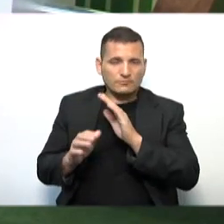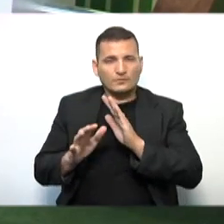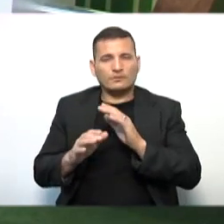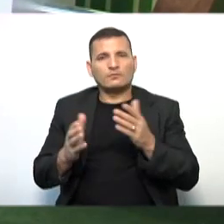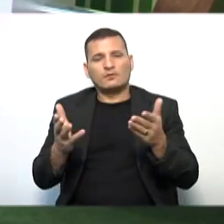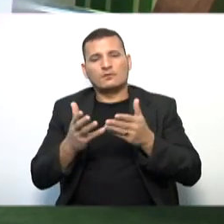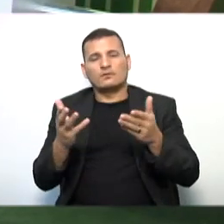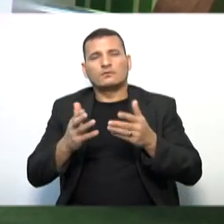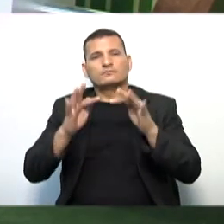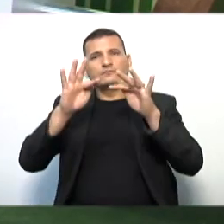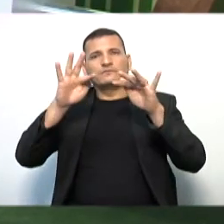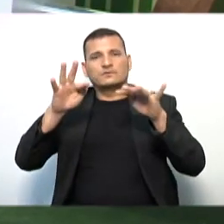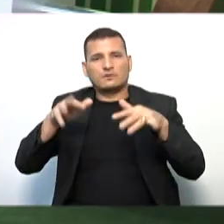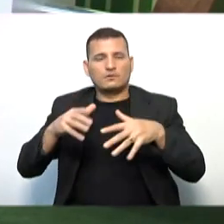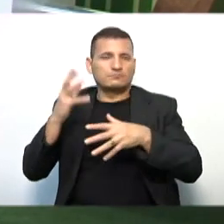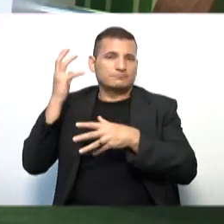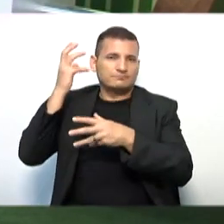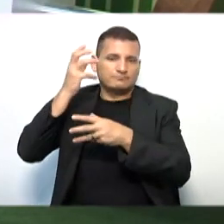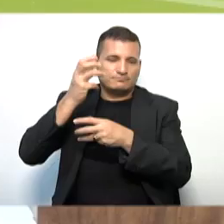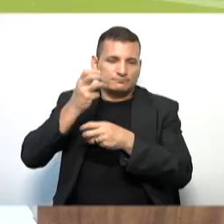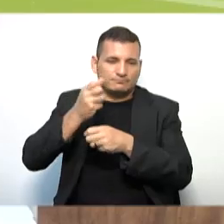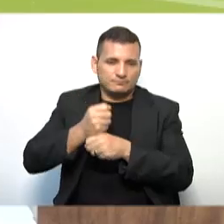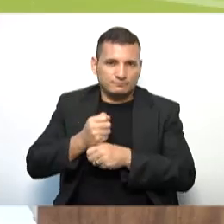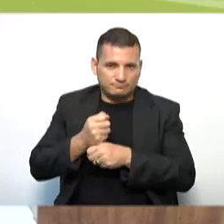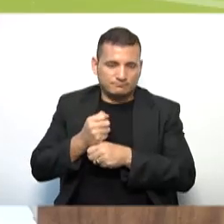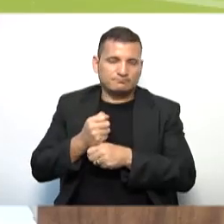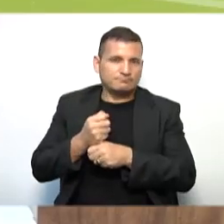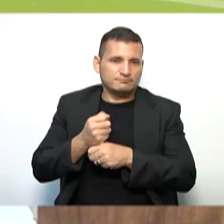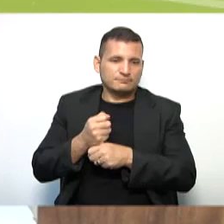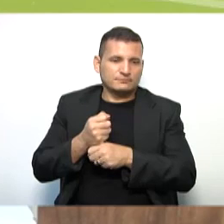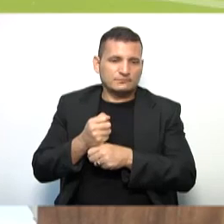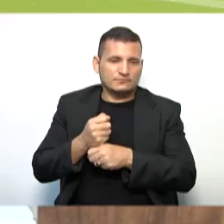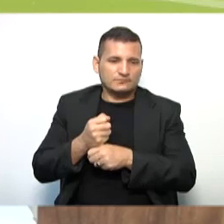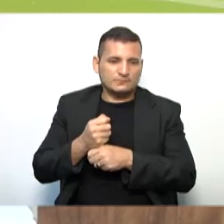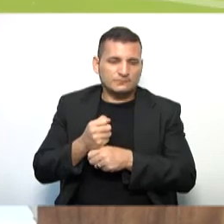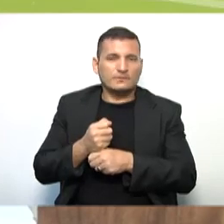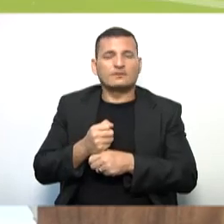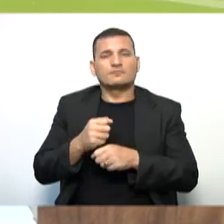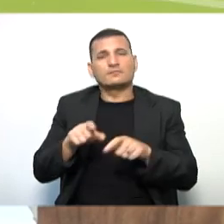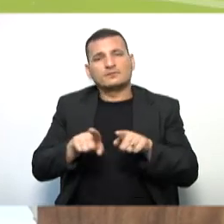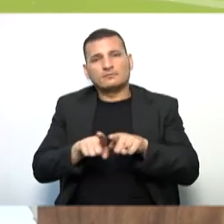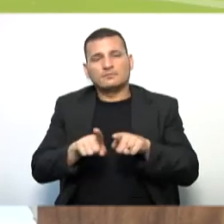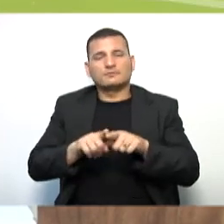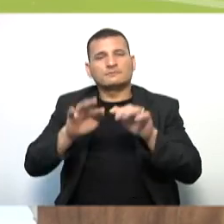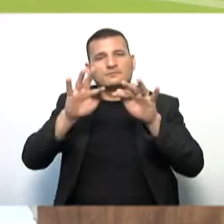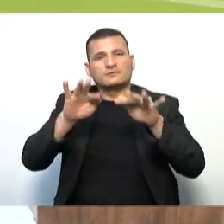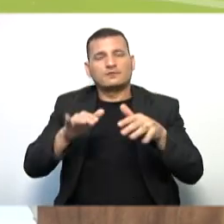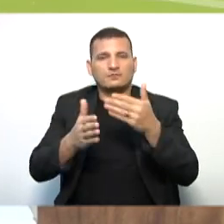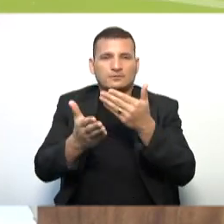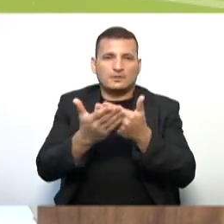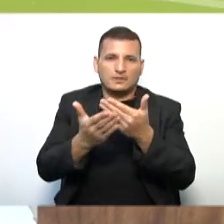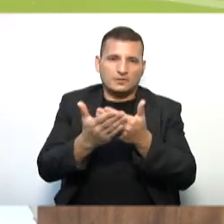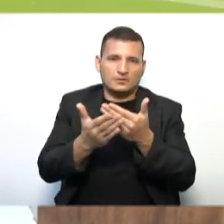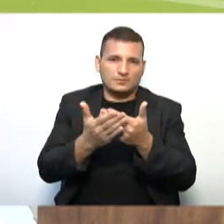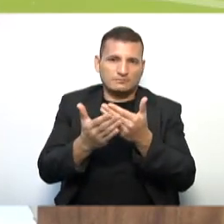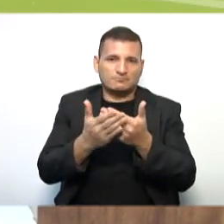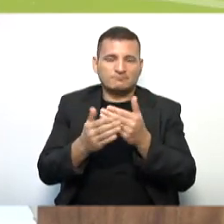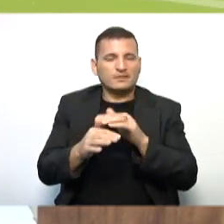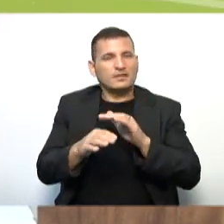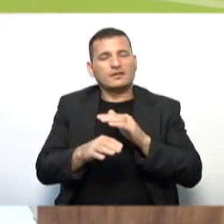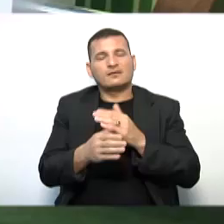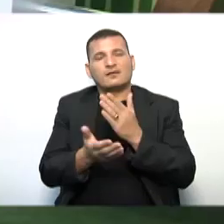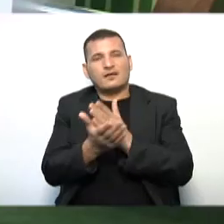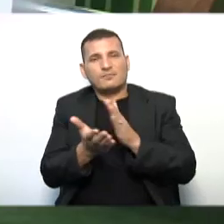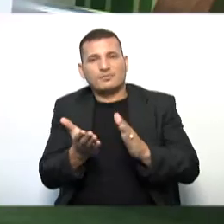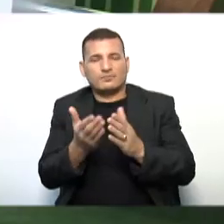ao final da nossa revisão, né, professor? Final da nossa revisão, ao final das nossas aulas. Não vamos ter mais aulas de sistemas operacional,